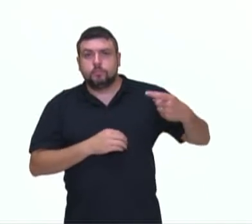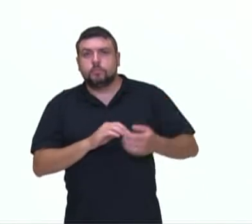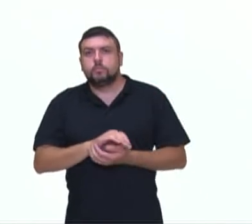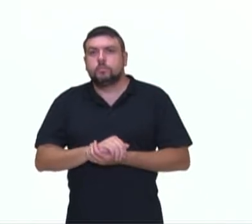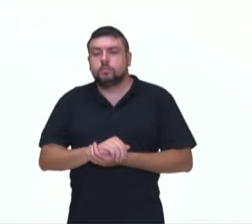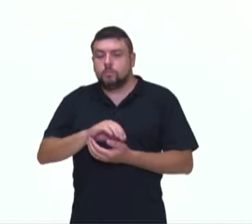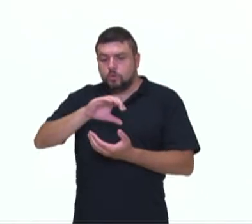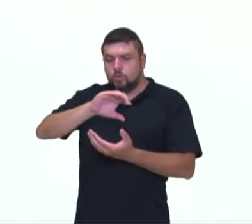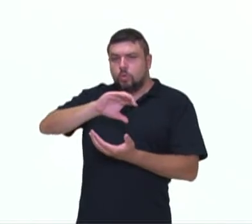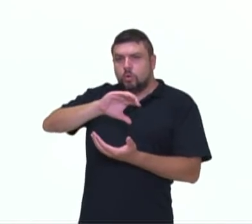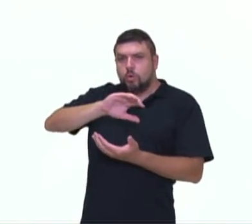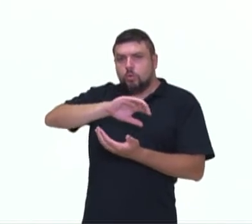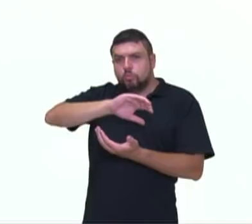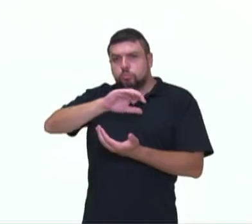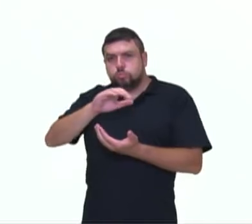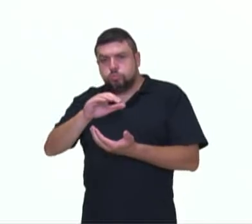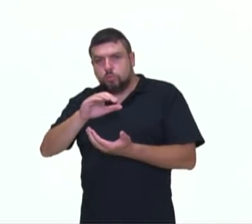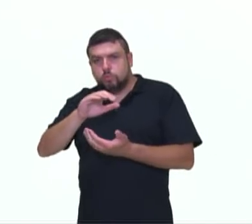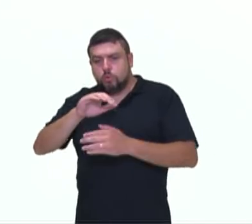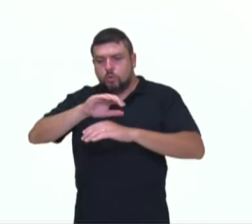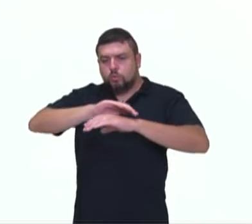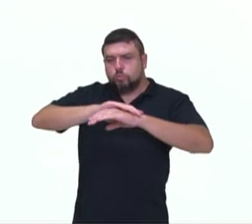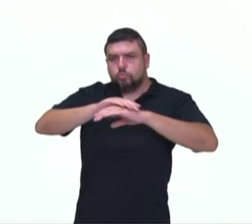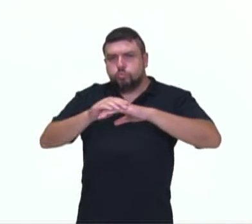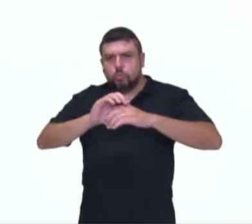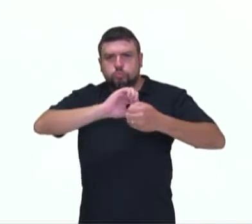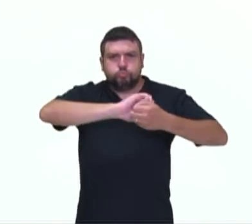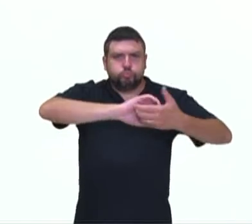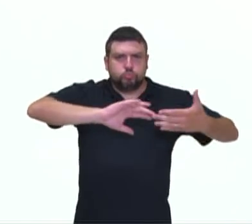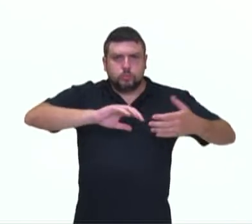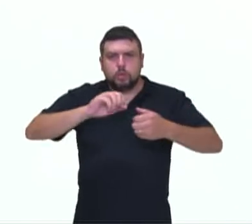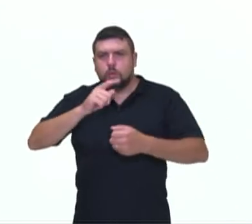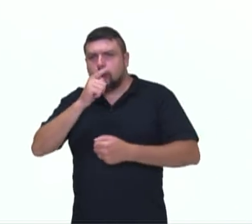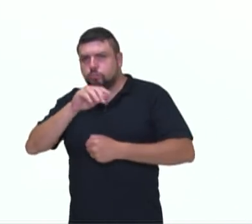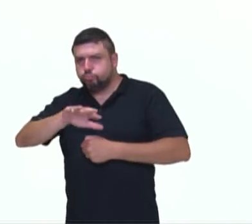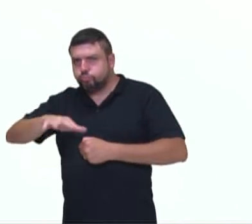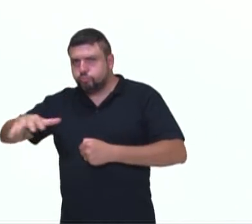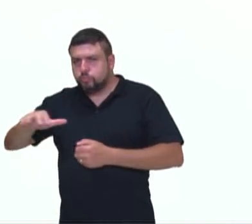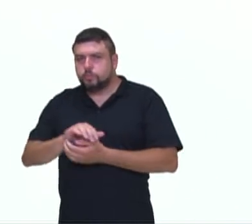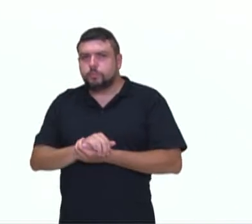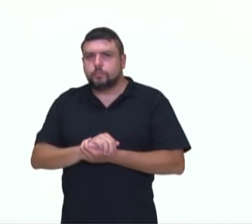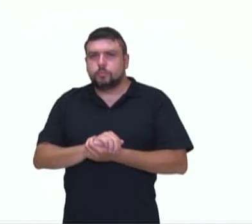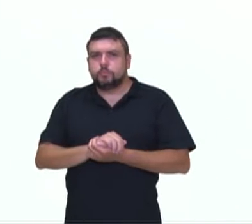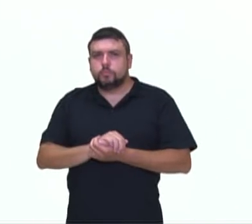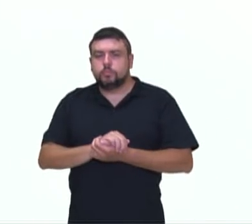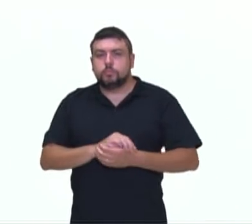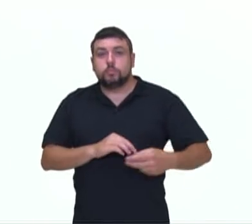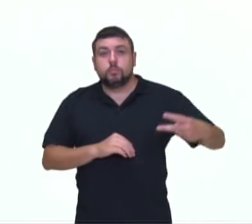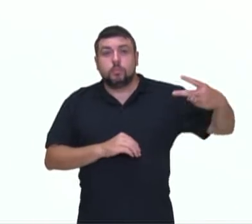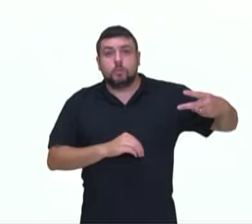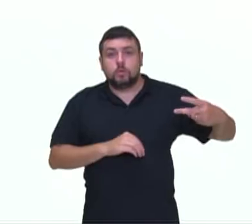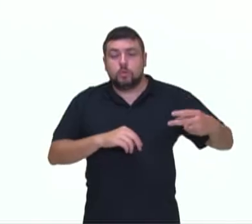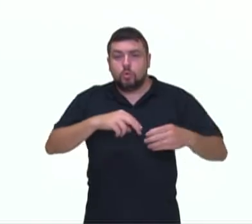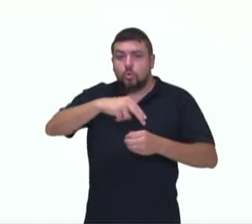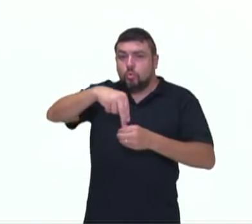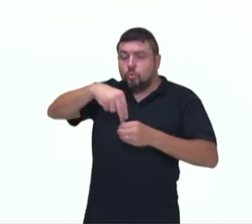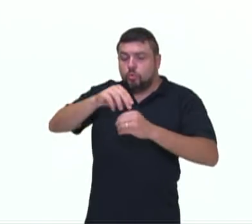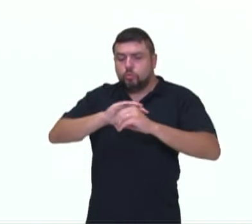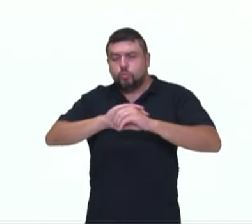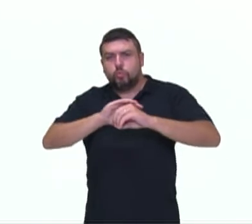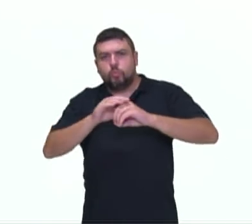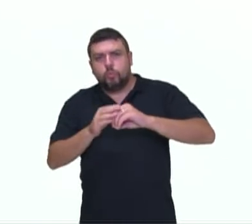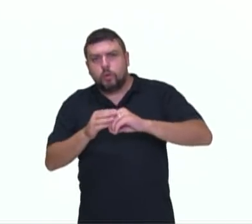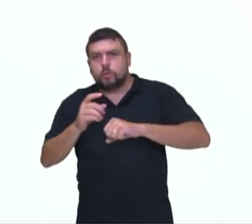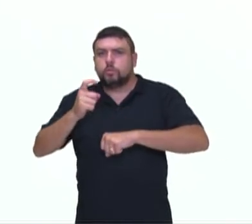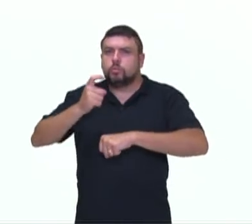ser classificada em continental e oceânica. Segunda informação, o núcleo externo encontra-se no estado